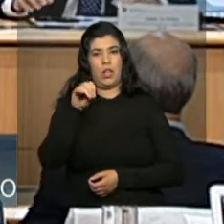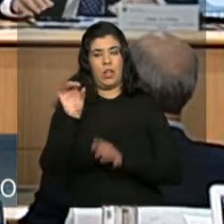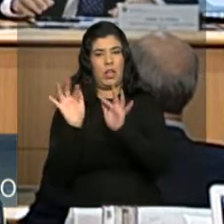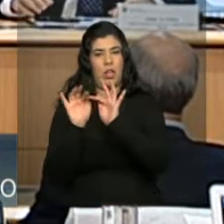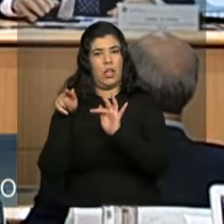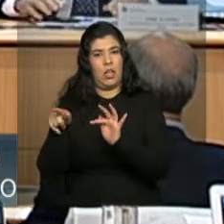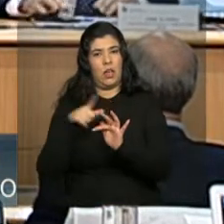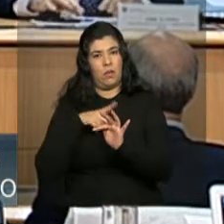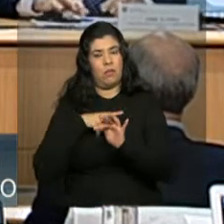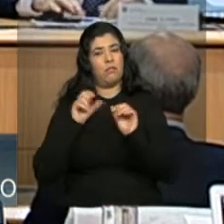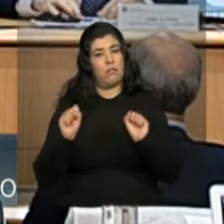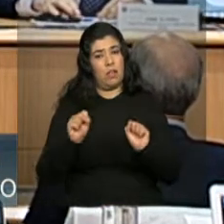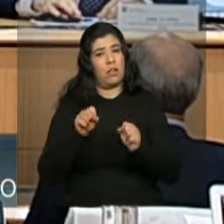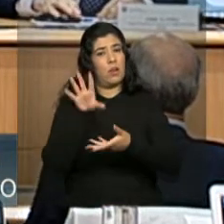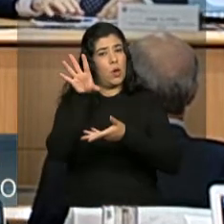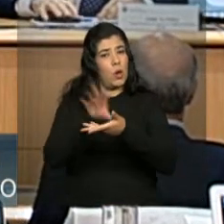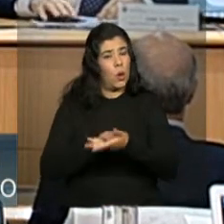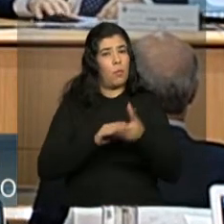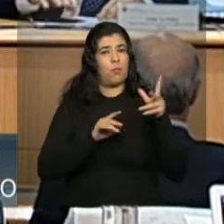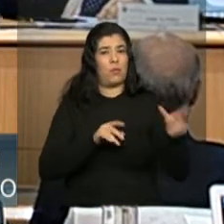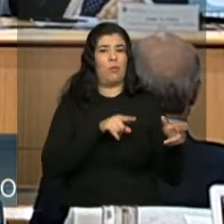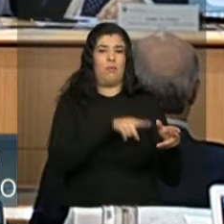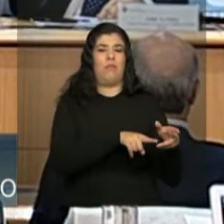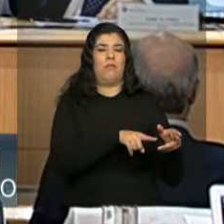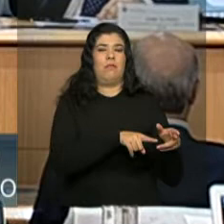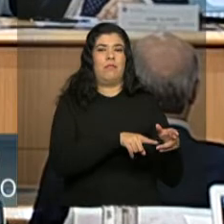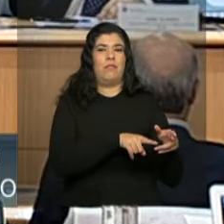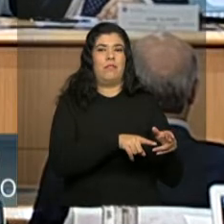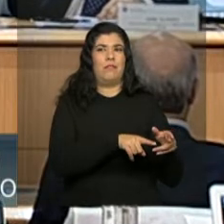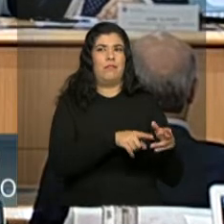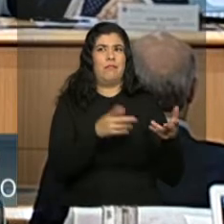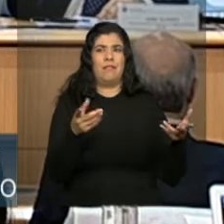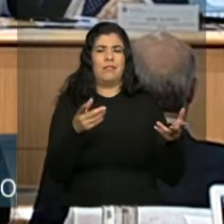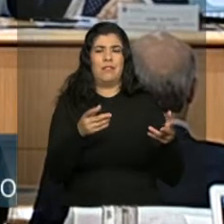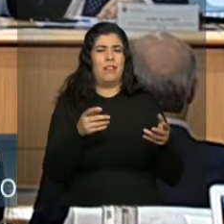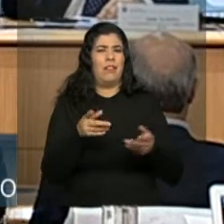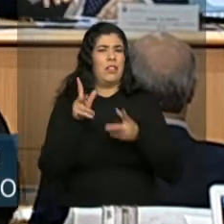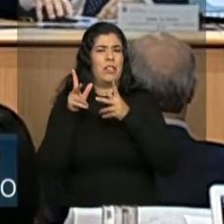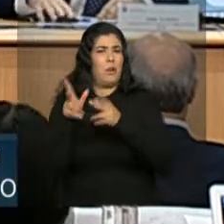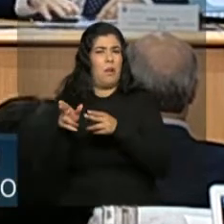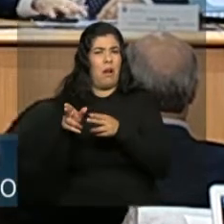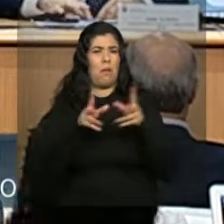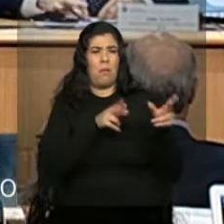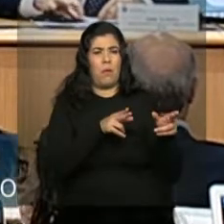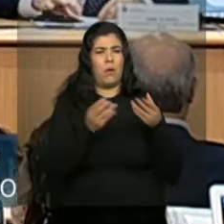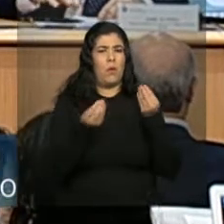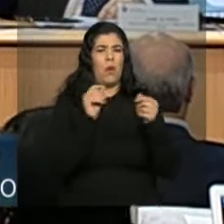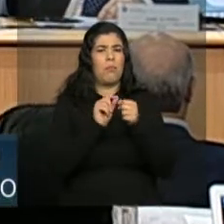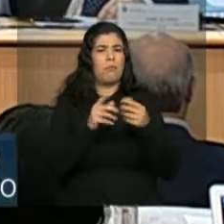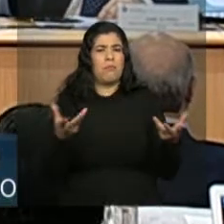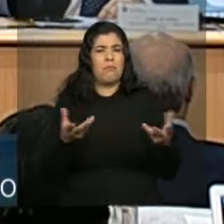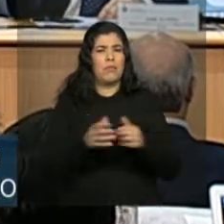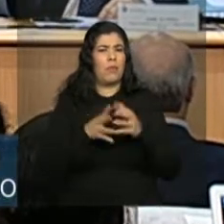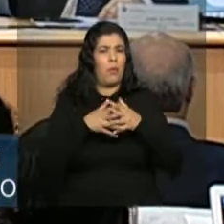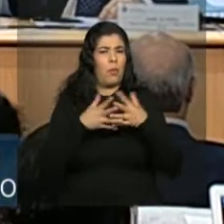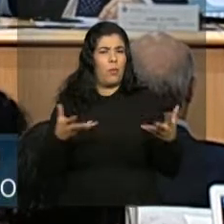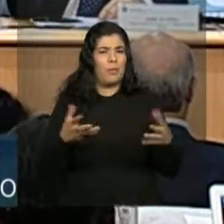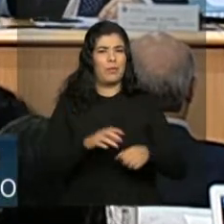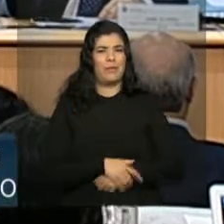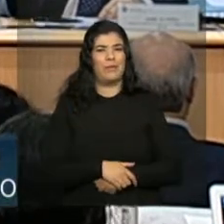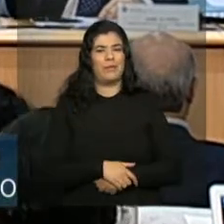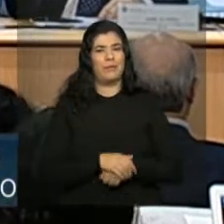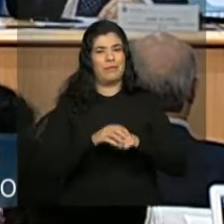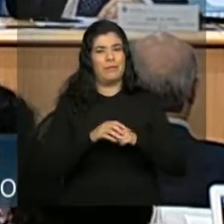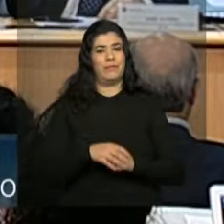o patrão genérico Clone não é não não não não não o